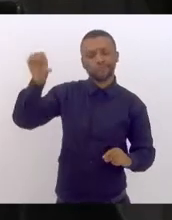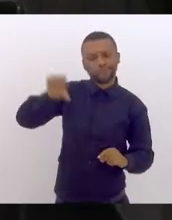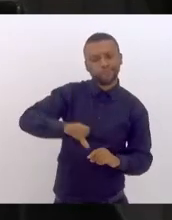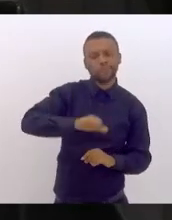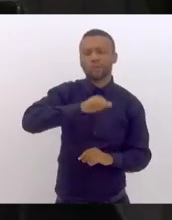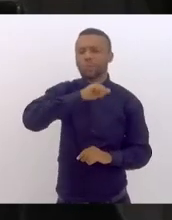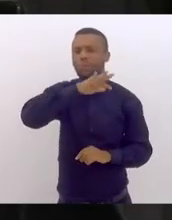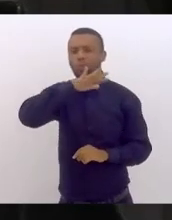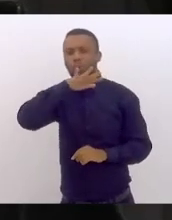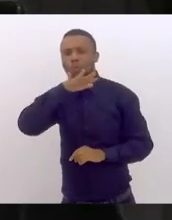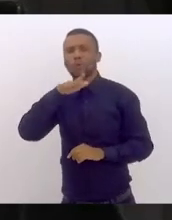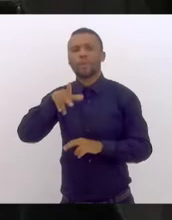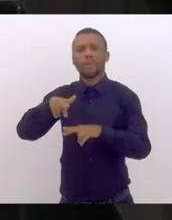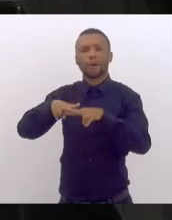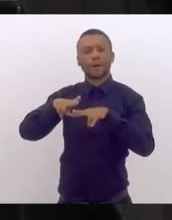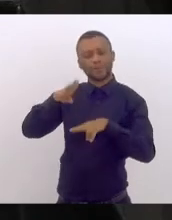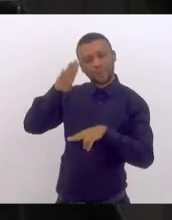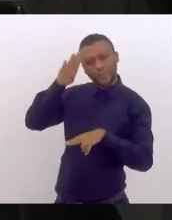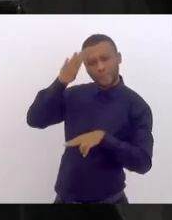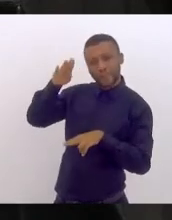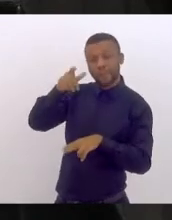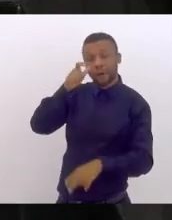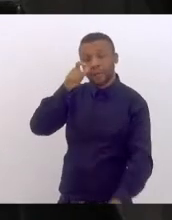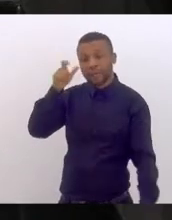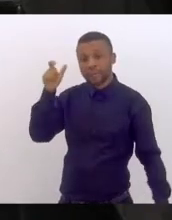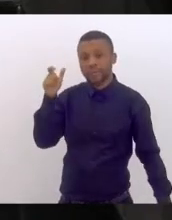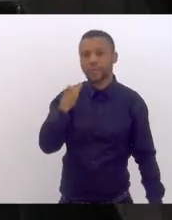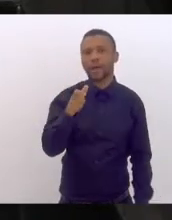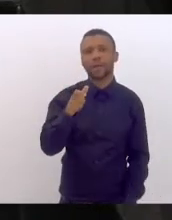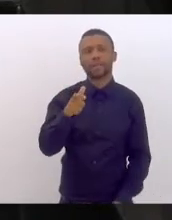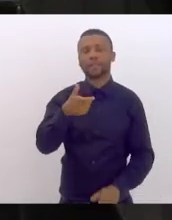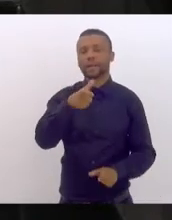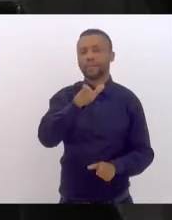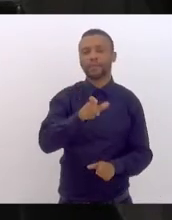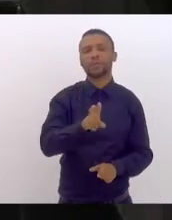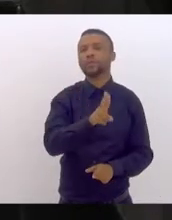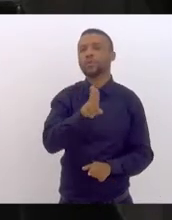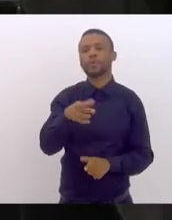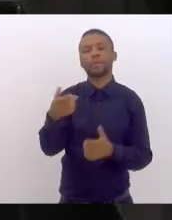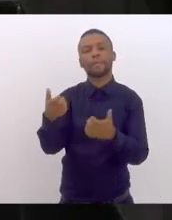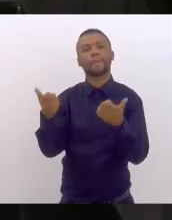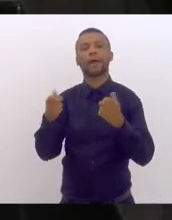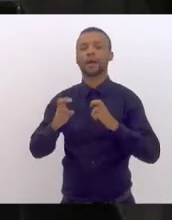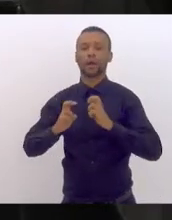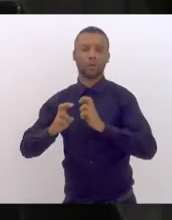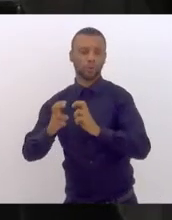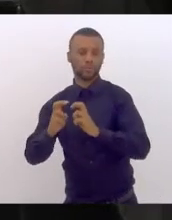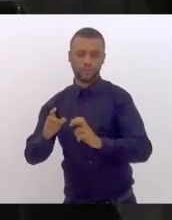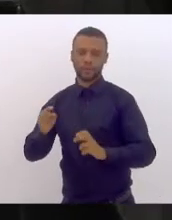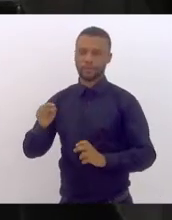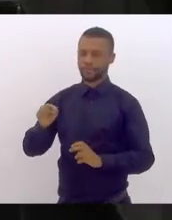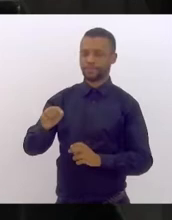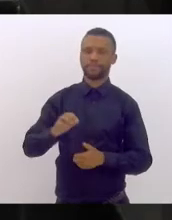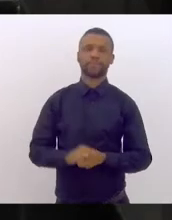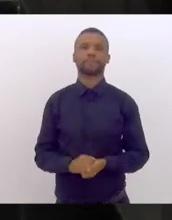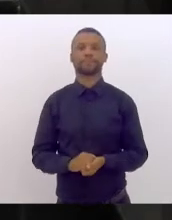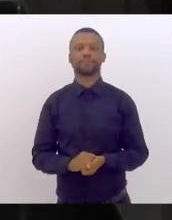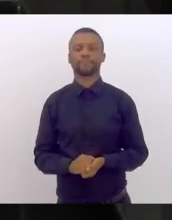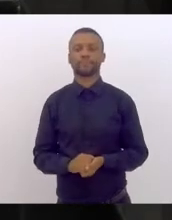por parte do principal interessado que o usuário é usuária do transporte de trens